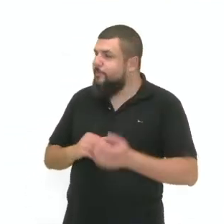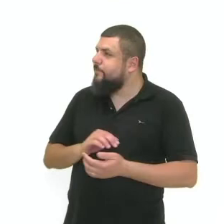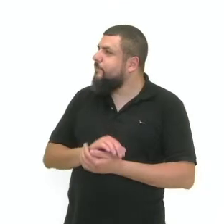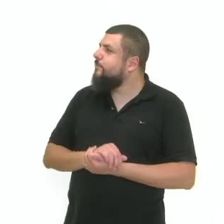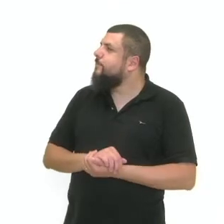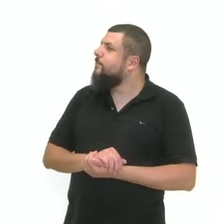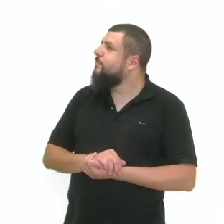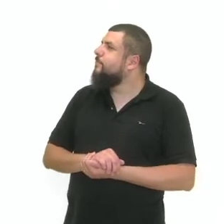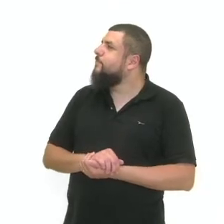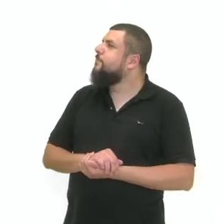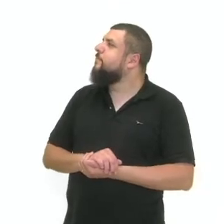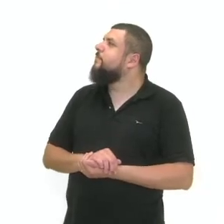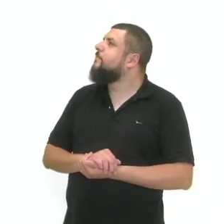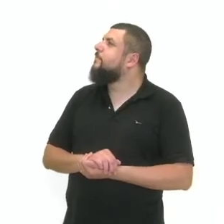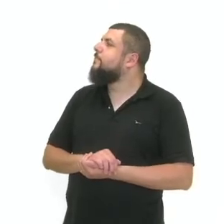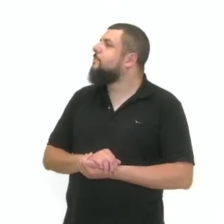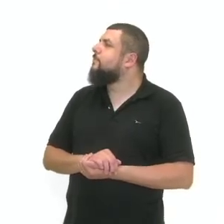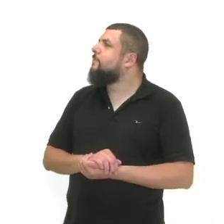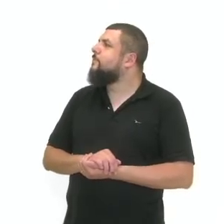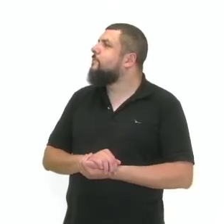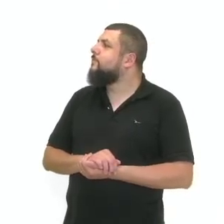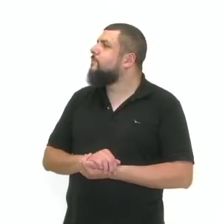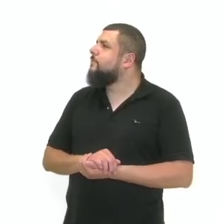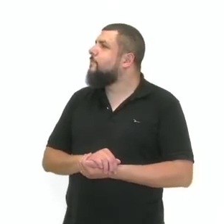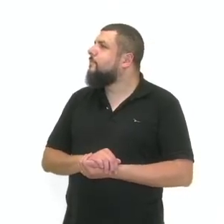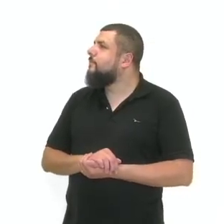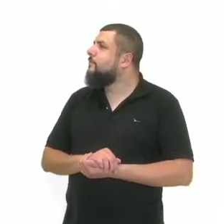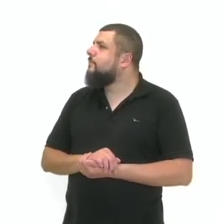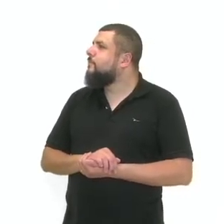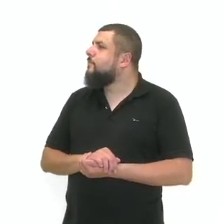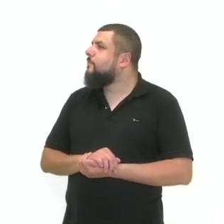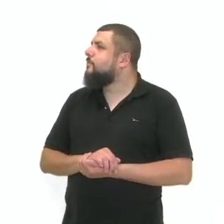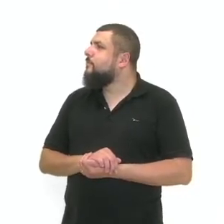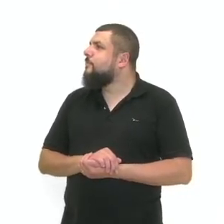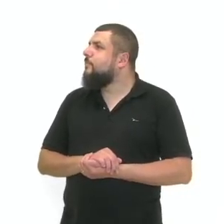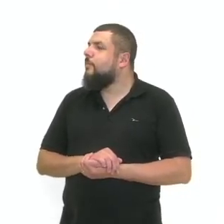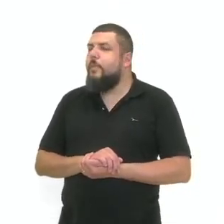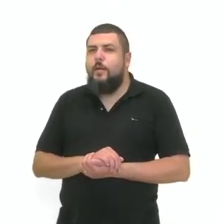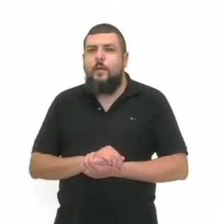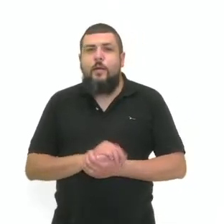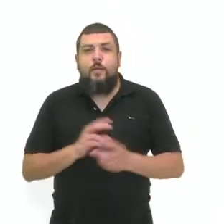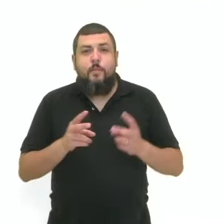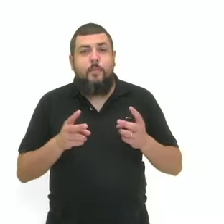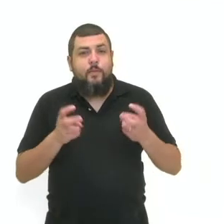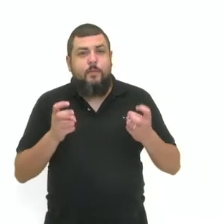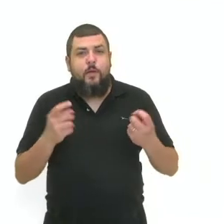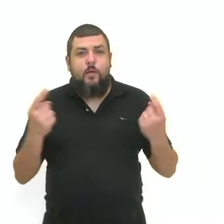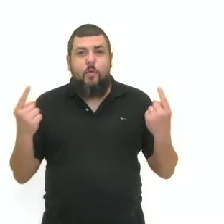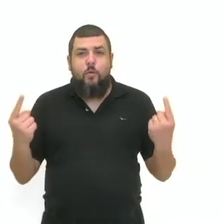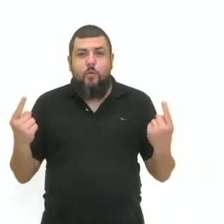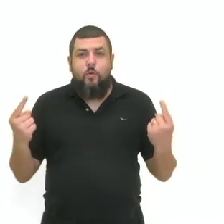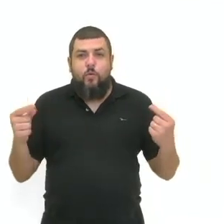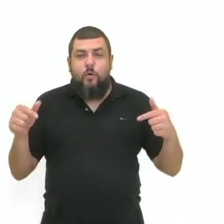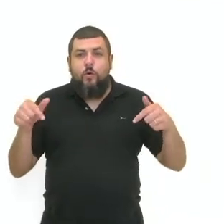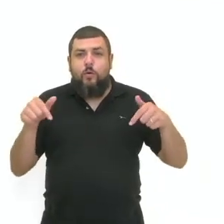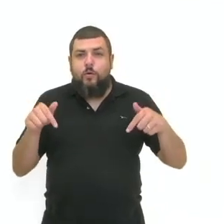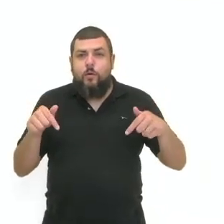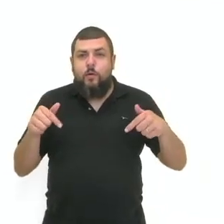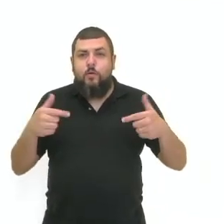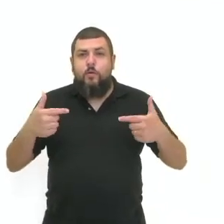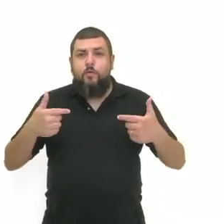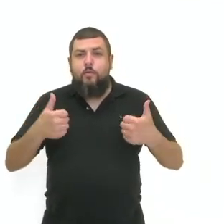extremos têm valores iguais, ó, tá? Então, 1 igual a 1, 7 igual a 7, 21 igual a